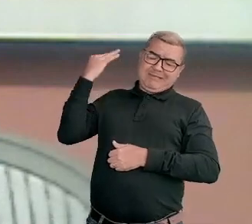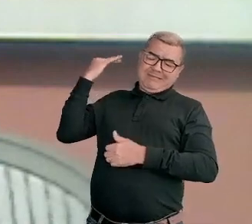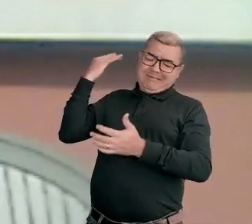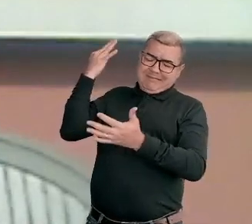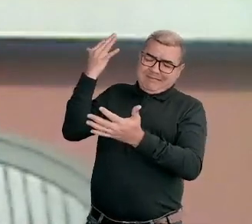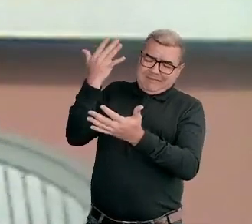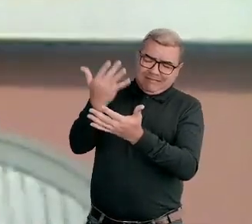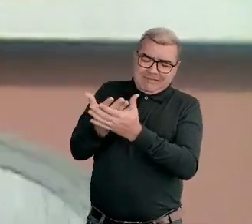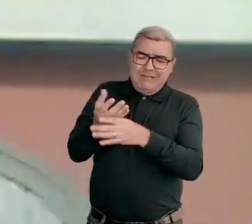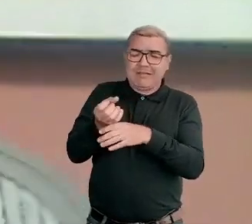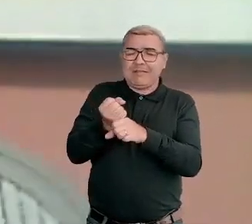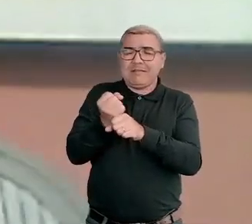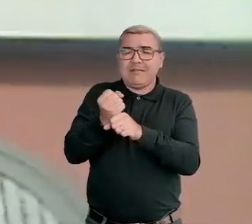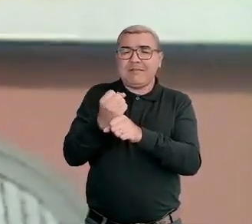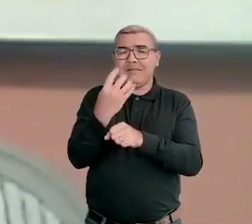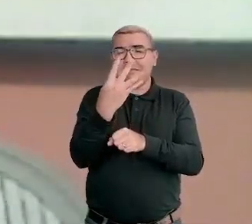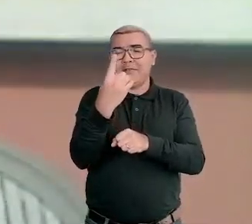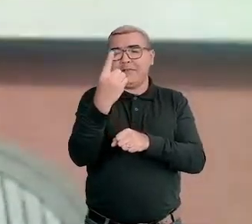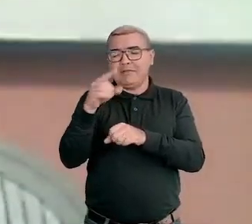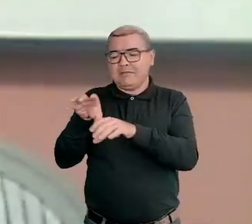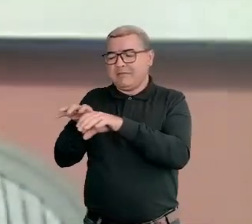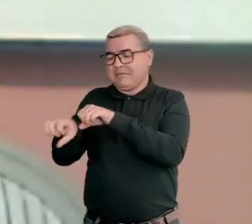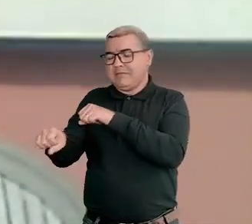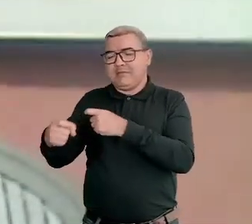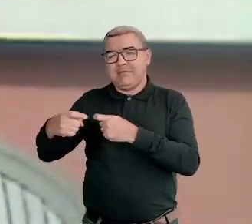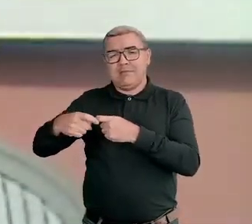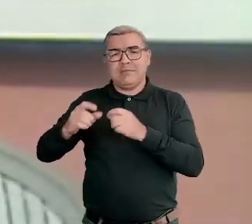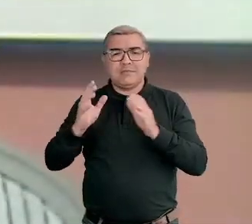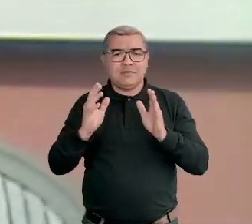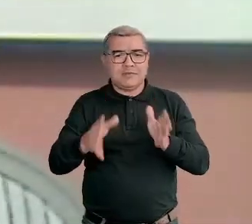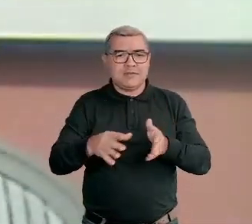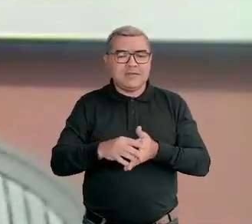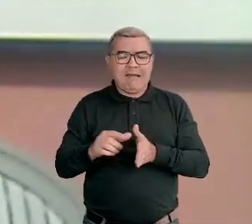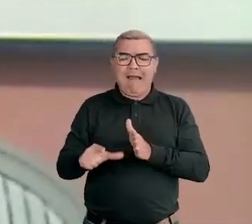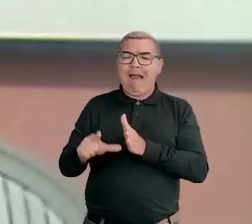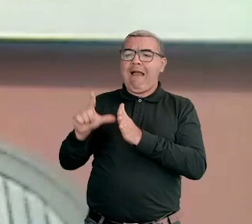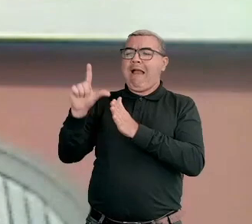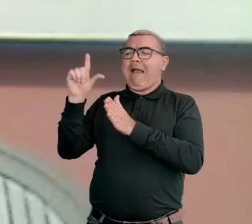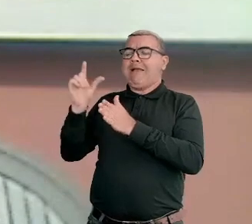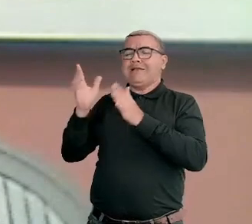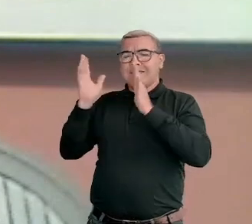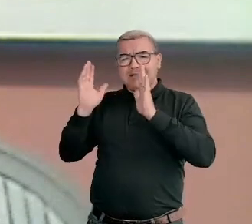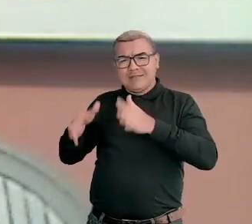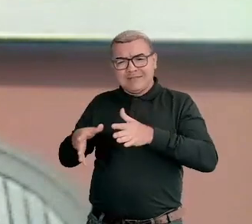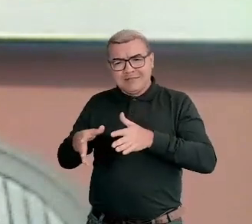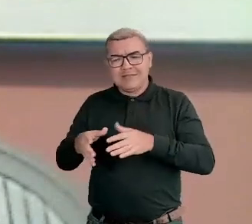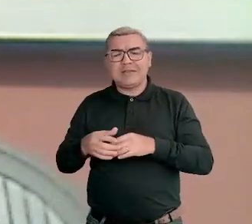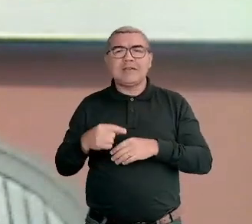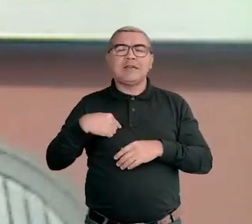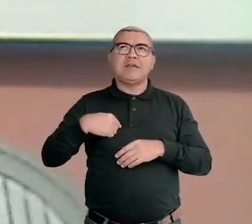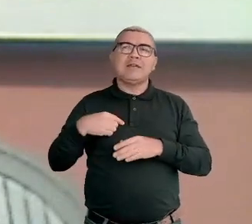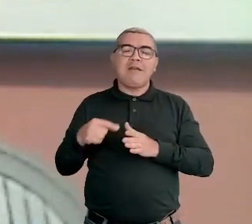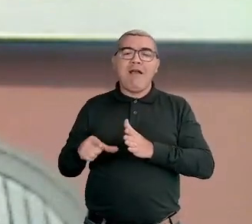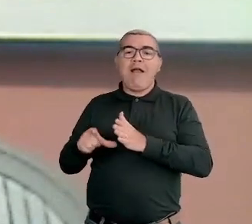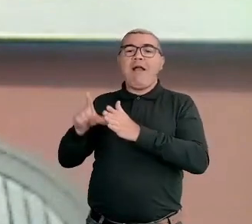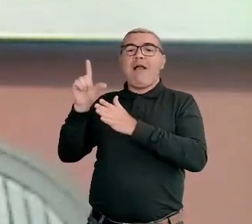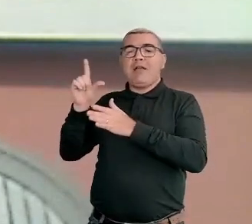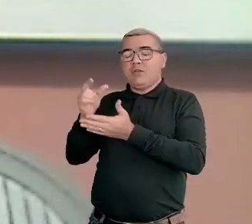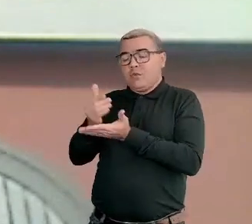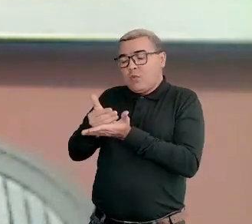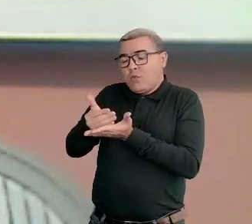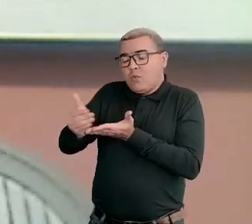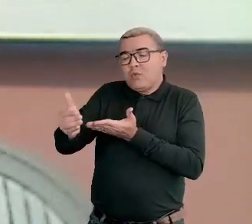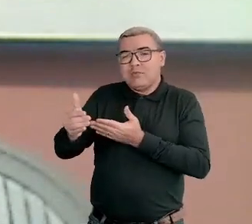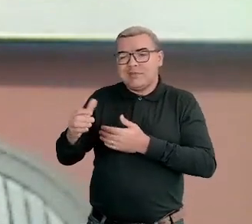de formação médica e que vem de muito antes da minha entrada na medicina, até porque eu venho das